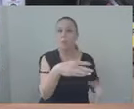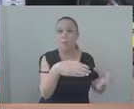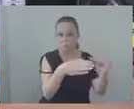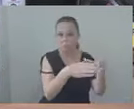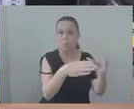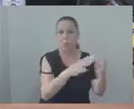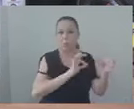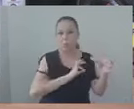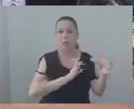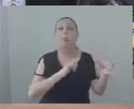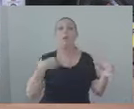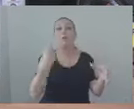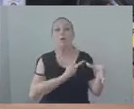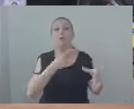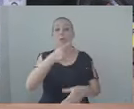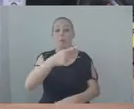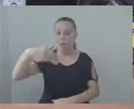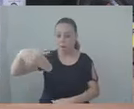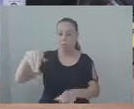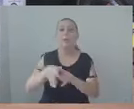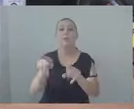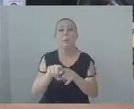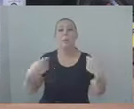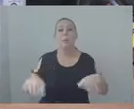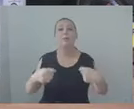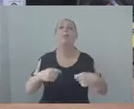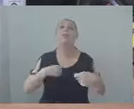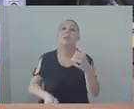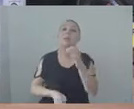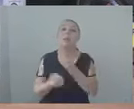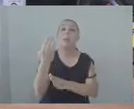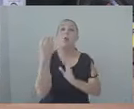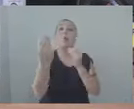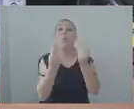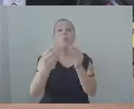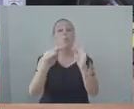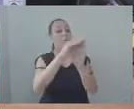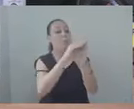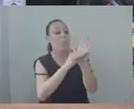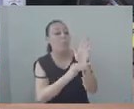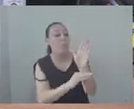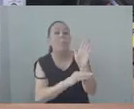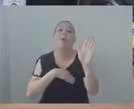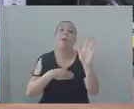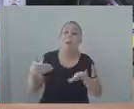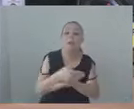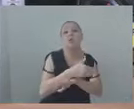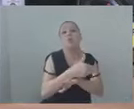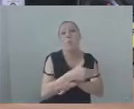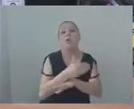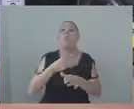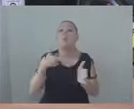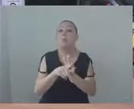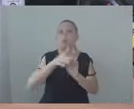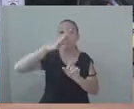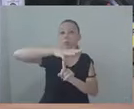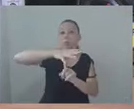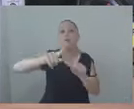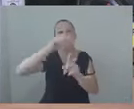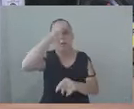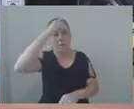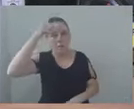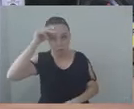criar protocolos de atendimento, quer a nível de Estado ou a nível de município. E as outras questões que foram pontuadas aí